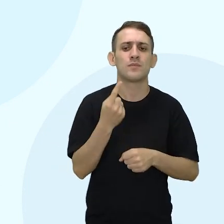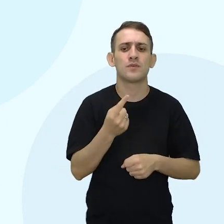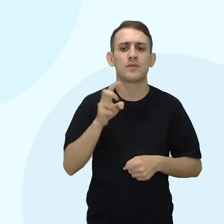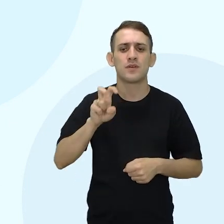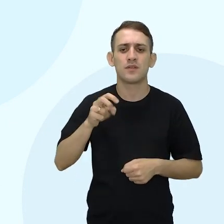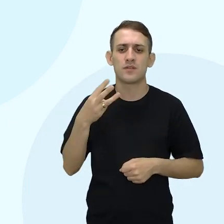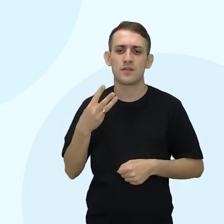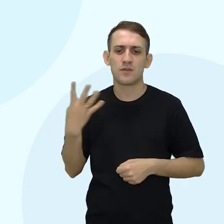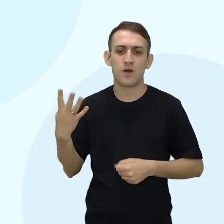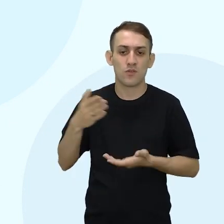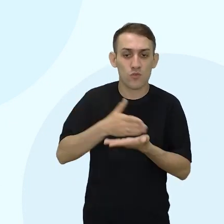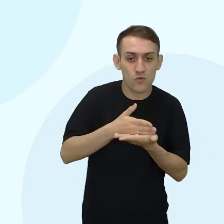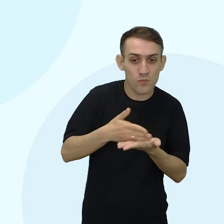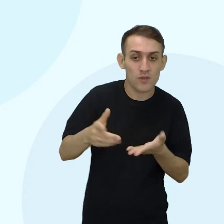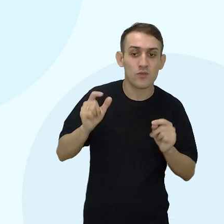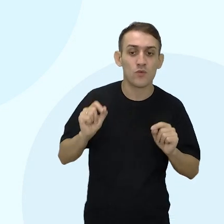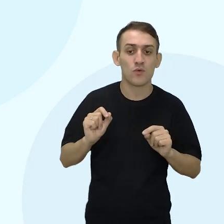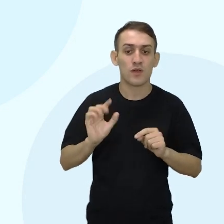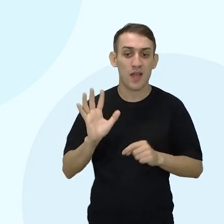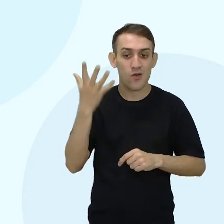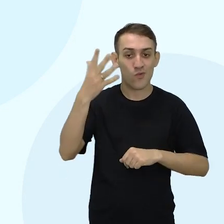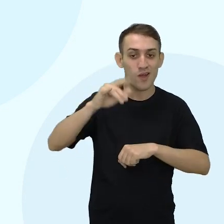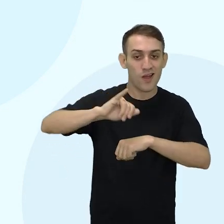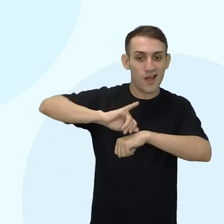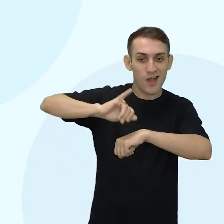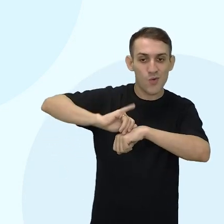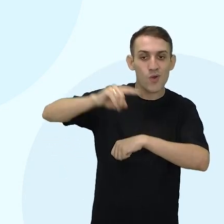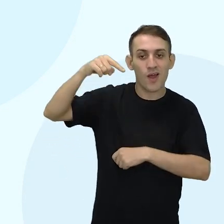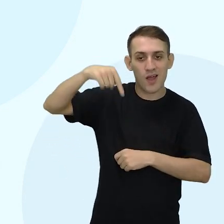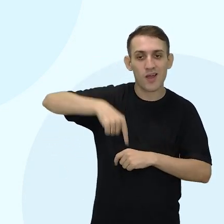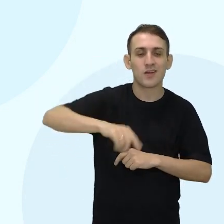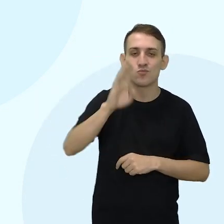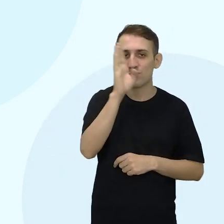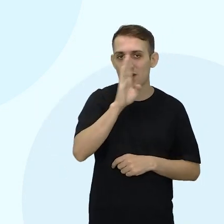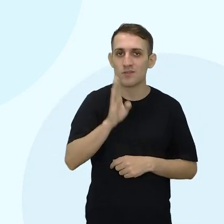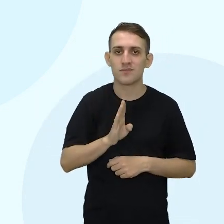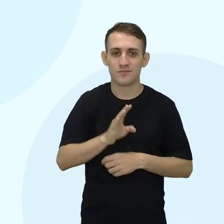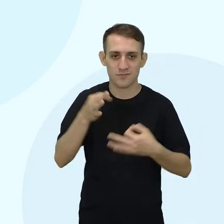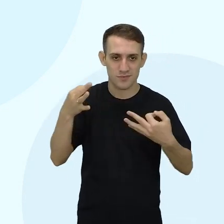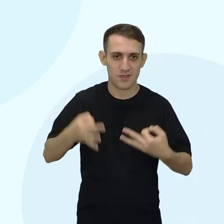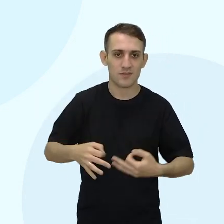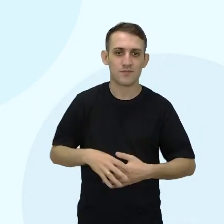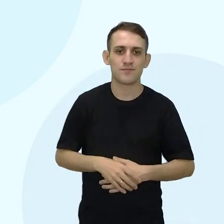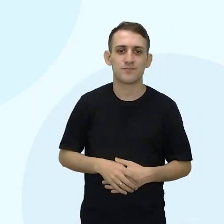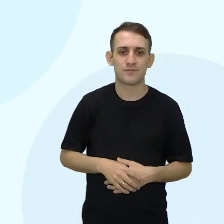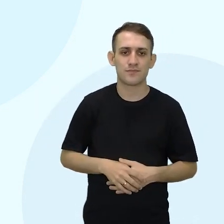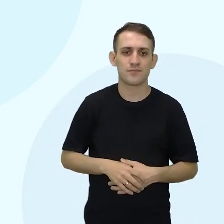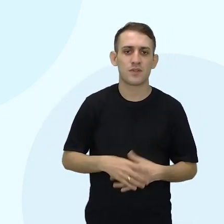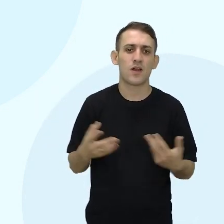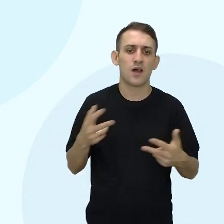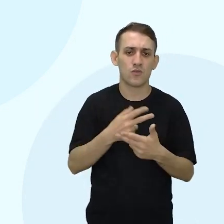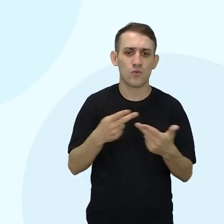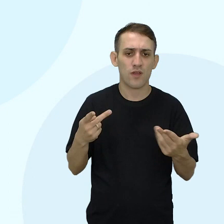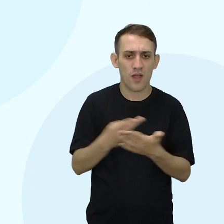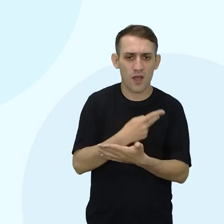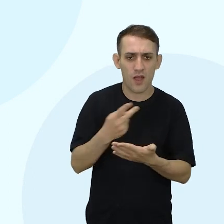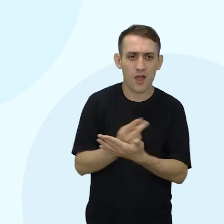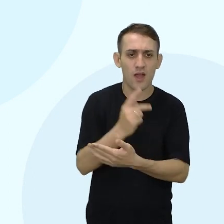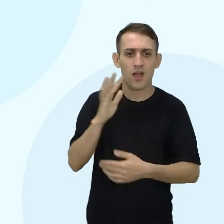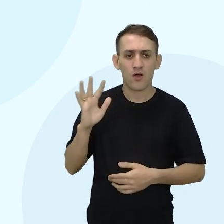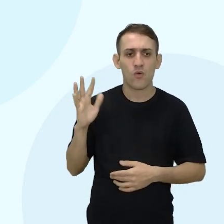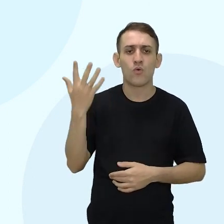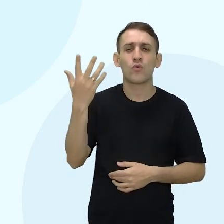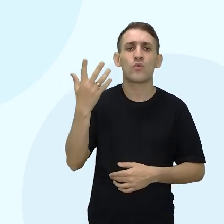1534 começou a funcionar as capitanias aqui no Brasil. O insucesso das